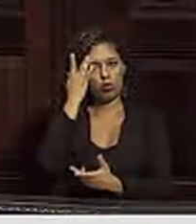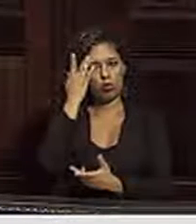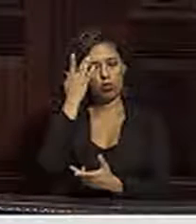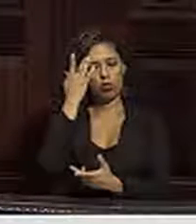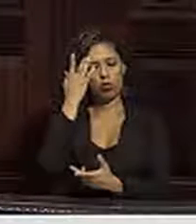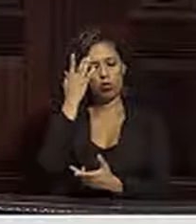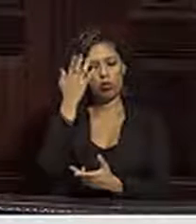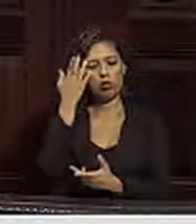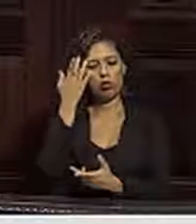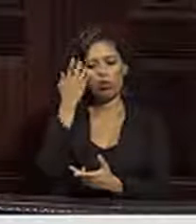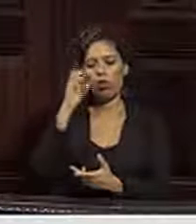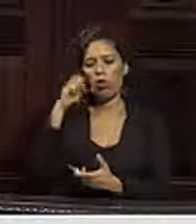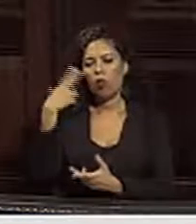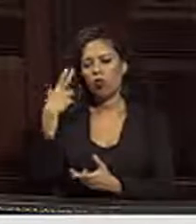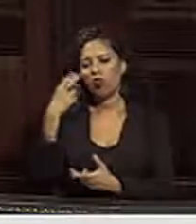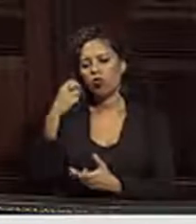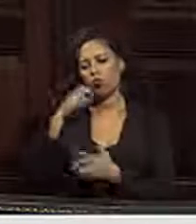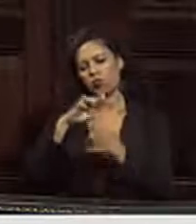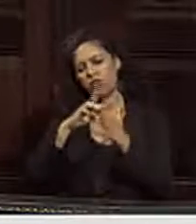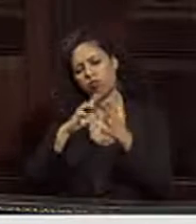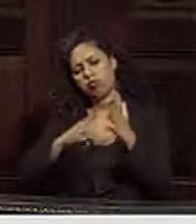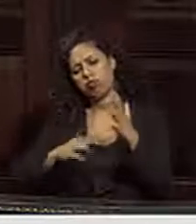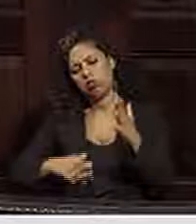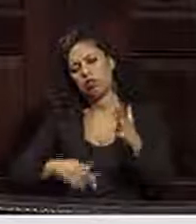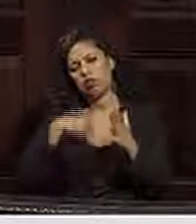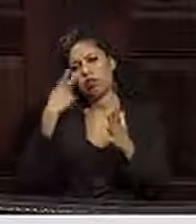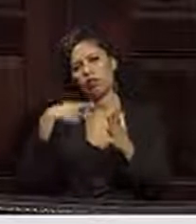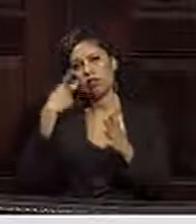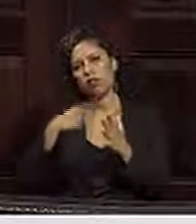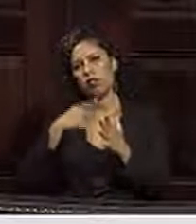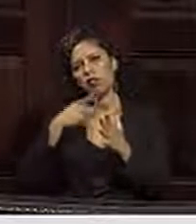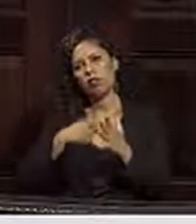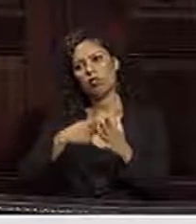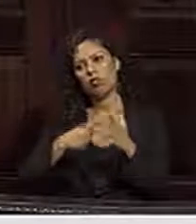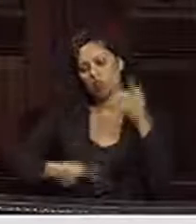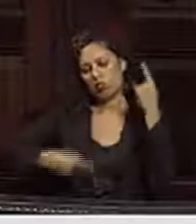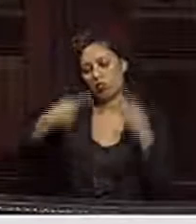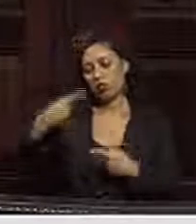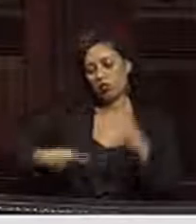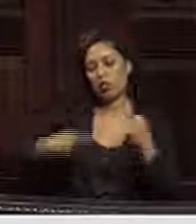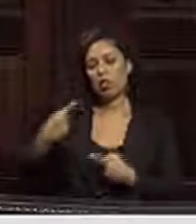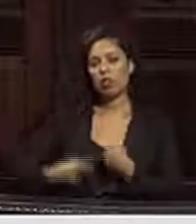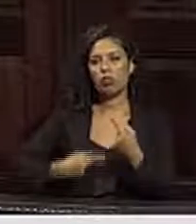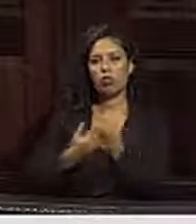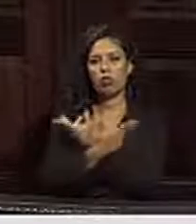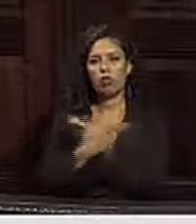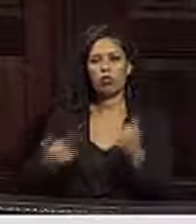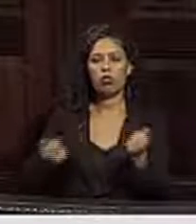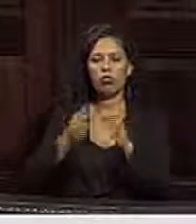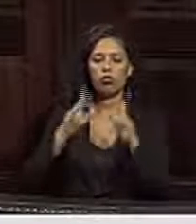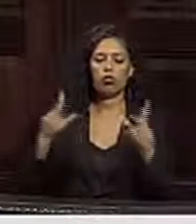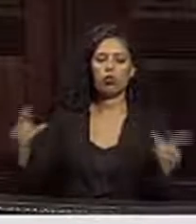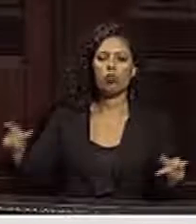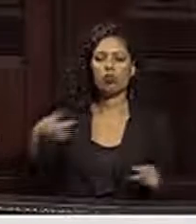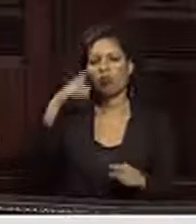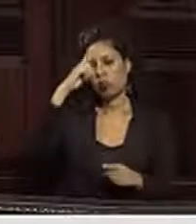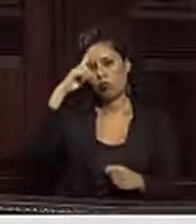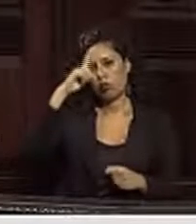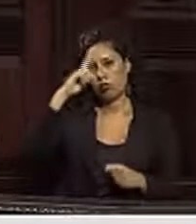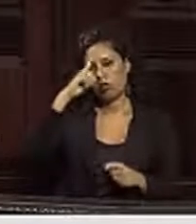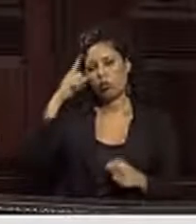debatido e discutido com a própria família de pontos de vista diferentes do que